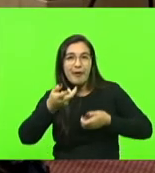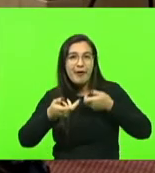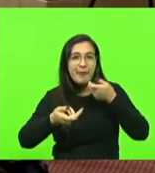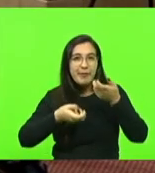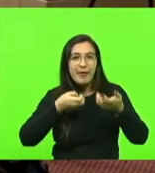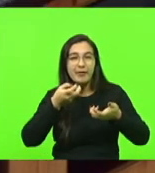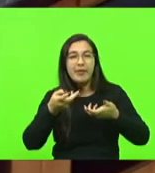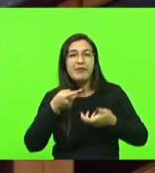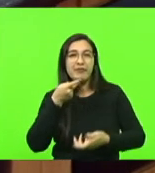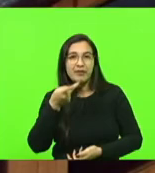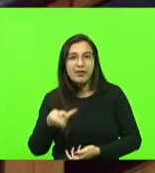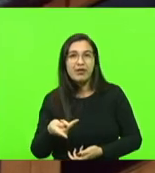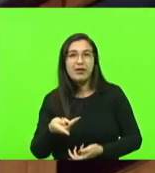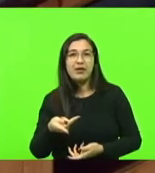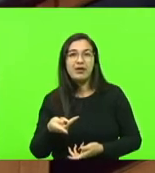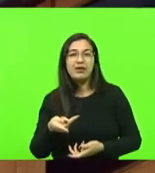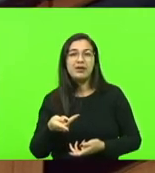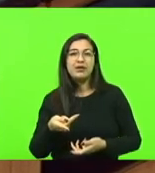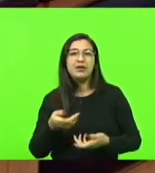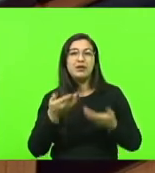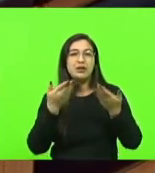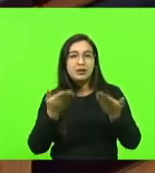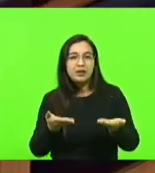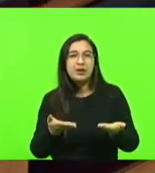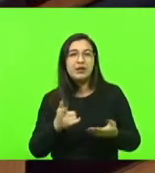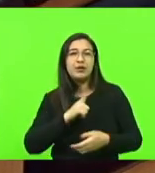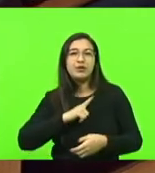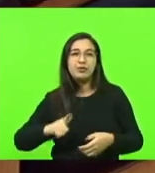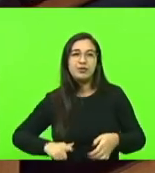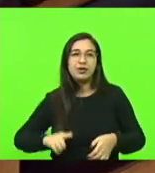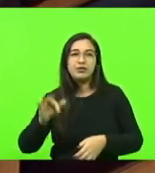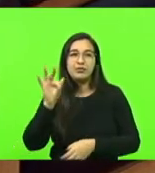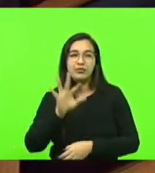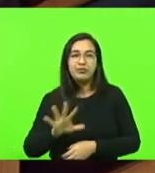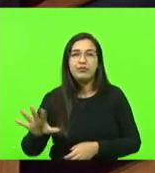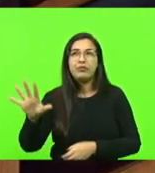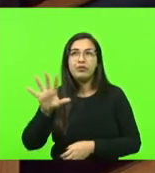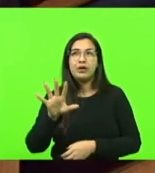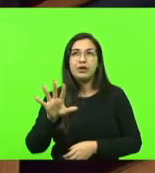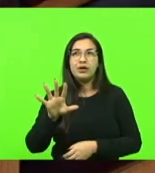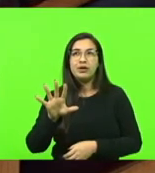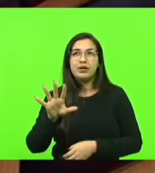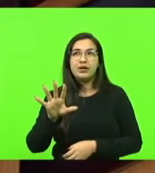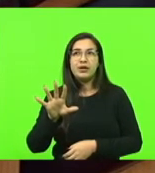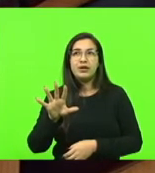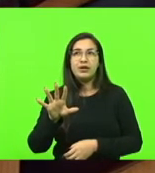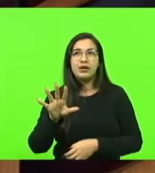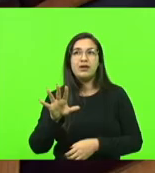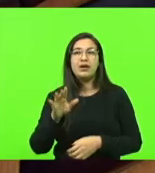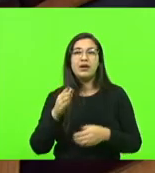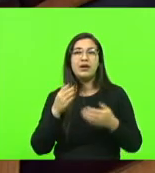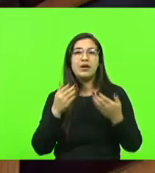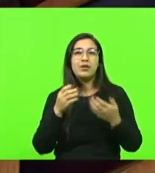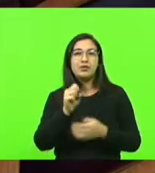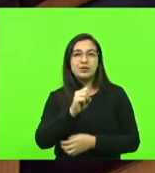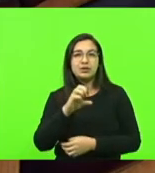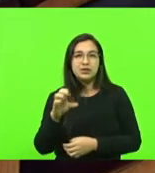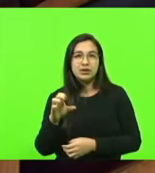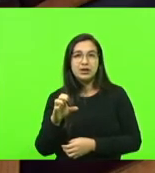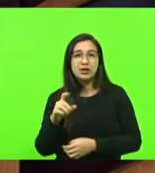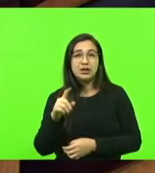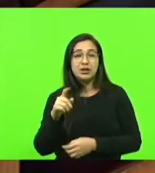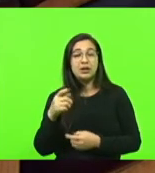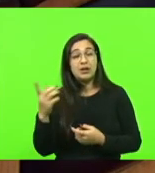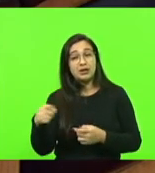interferência do governo federal, nessa distinção que foi feita entre Paraná e Santa Catarina, porque humilha a gente isso aí,